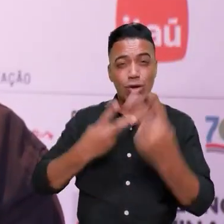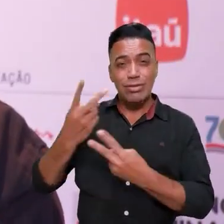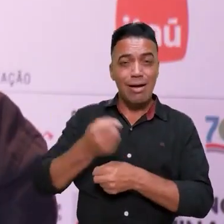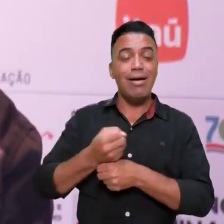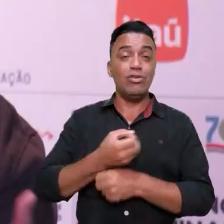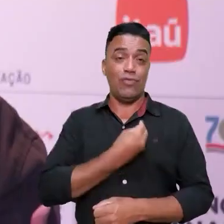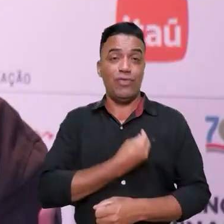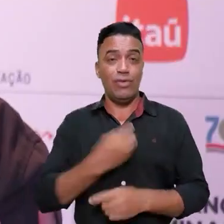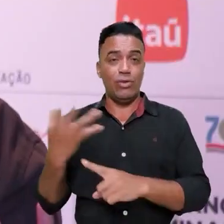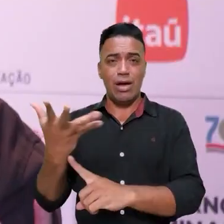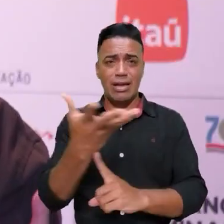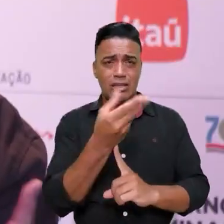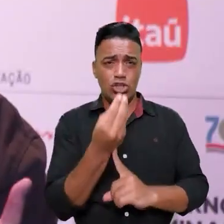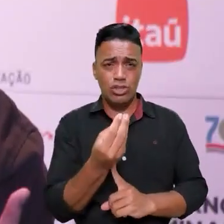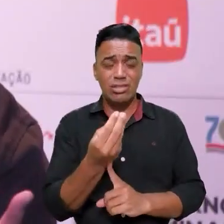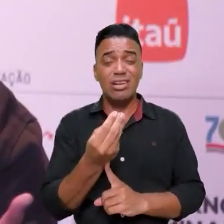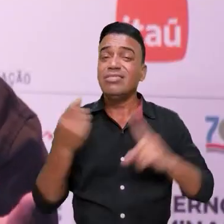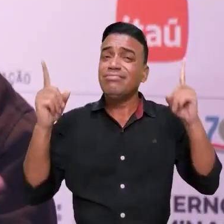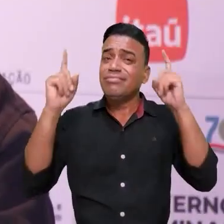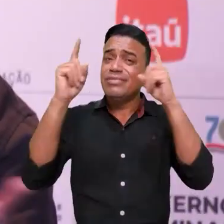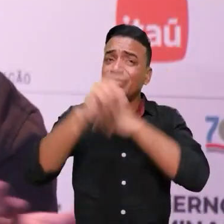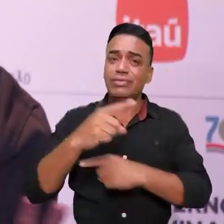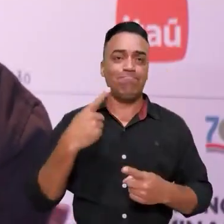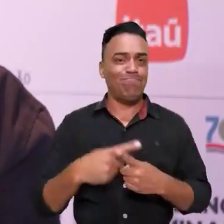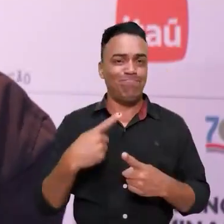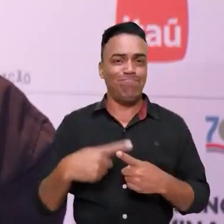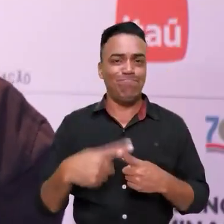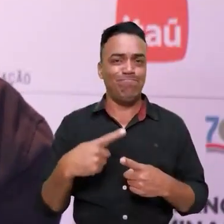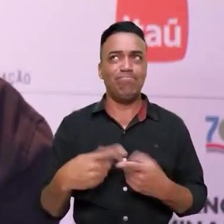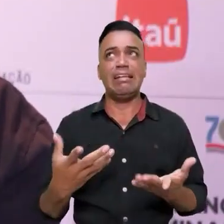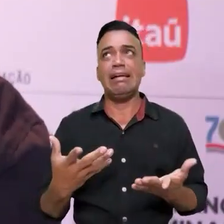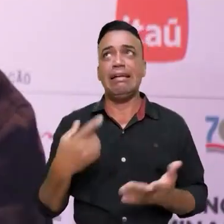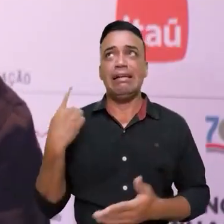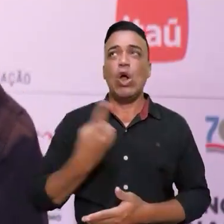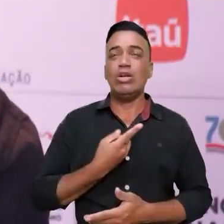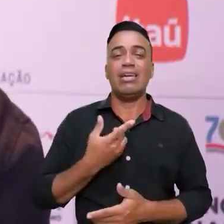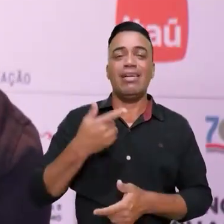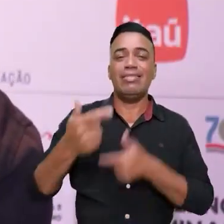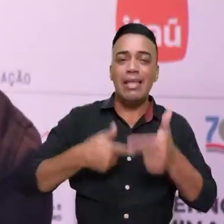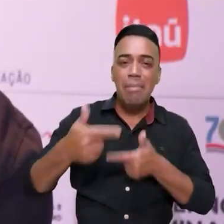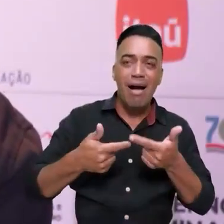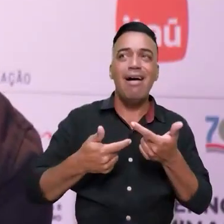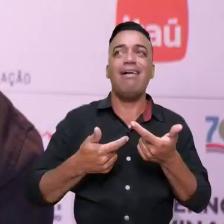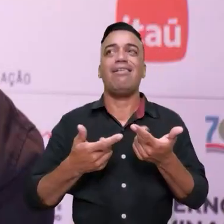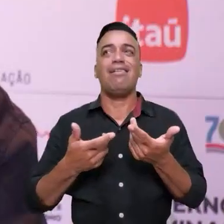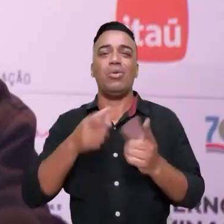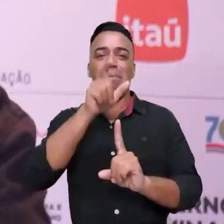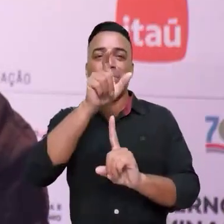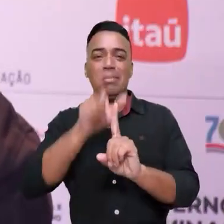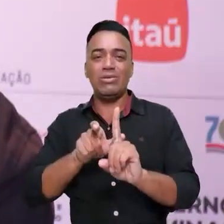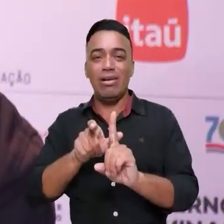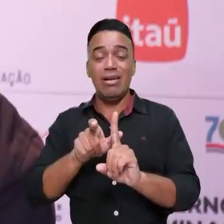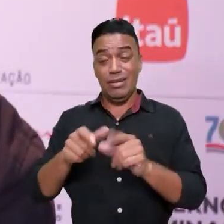É muito difícil porque a gente está em busca de trabalho, em busca de personagens. Como